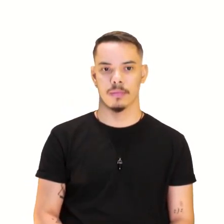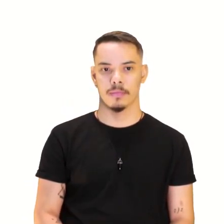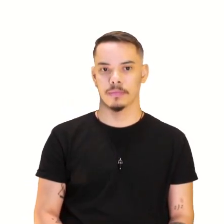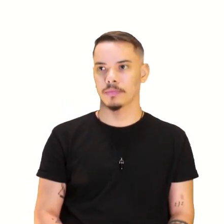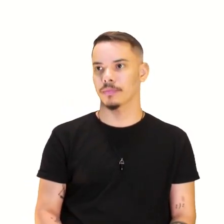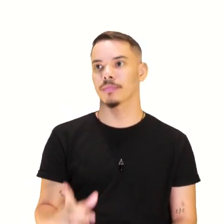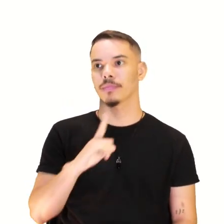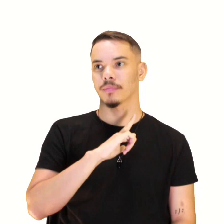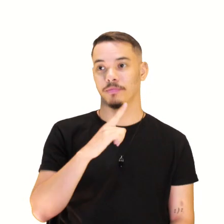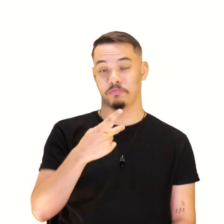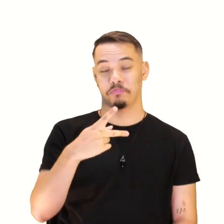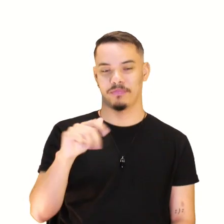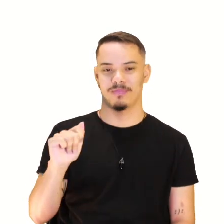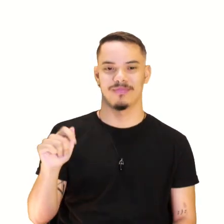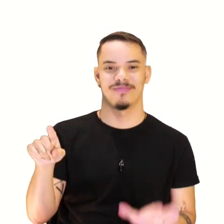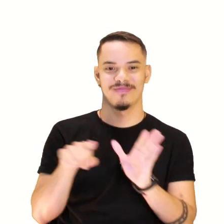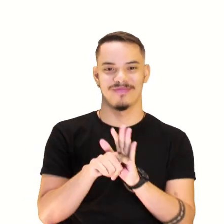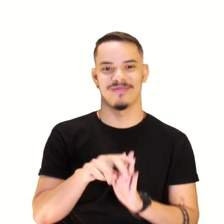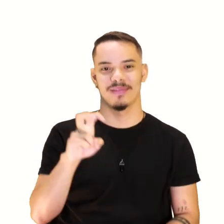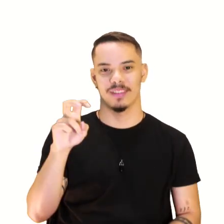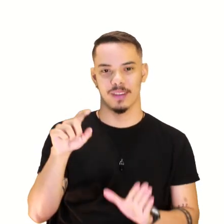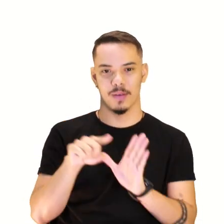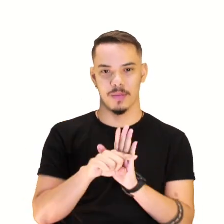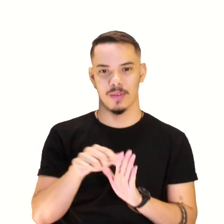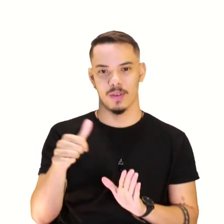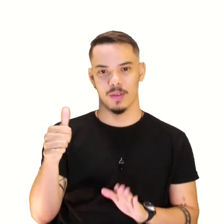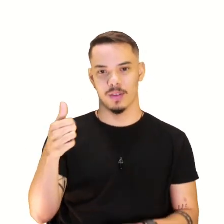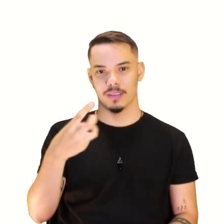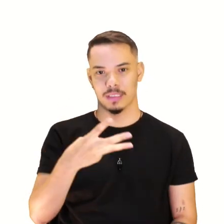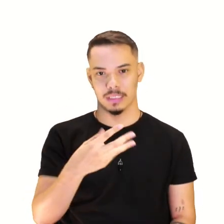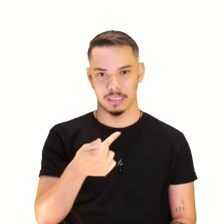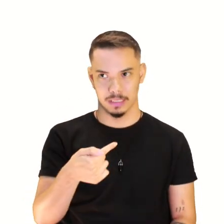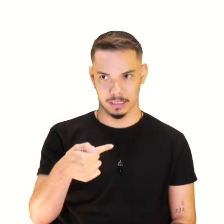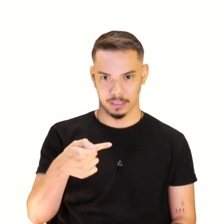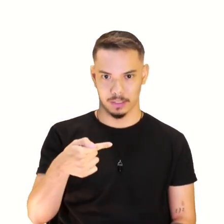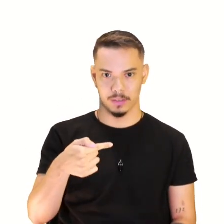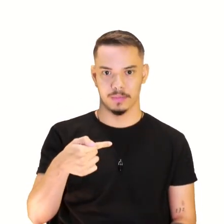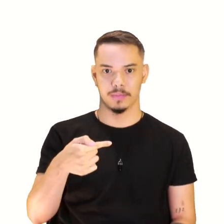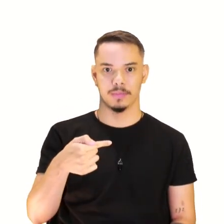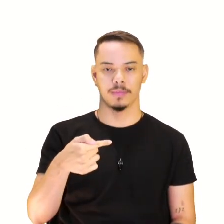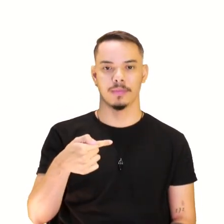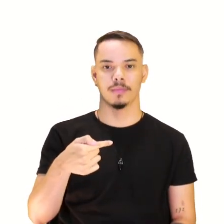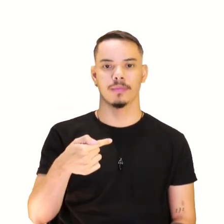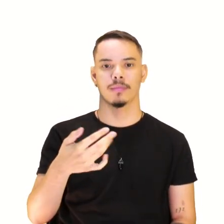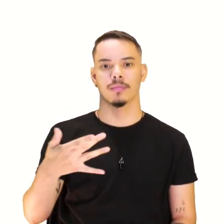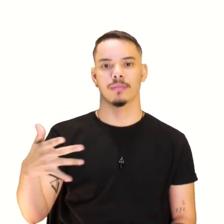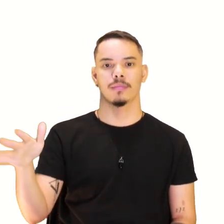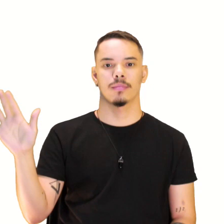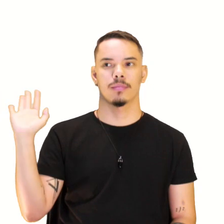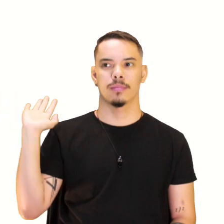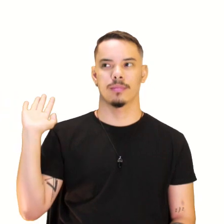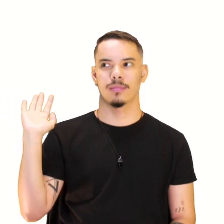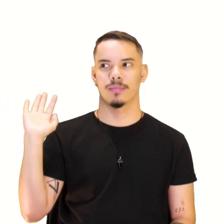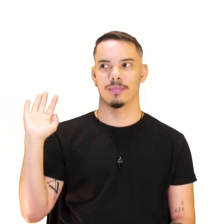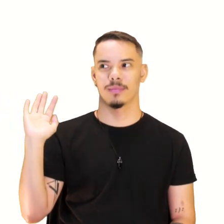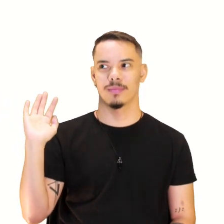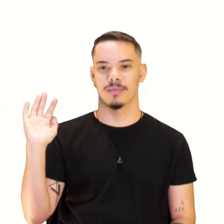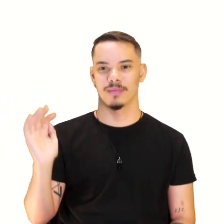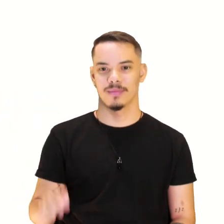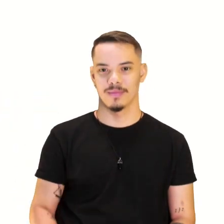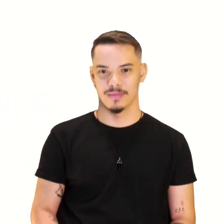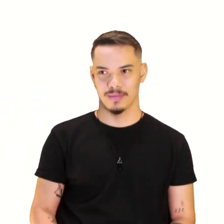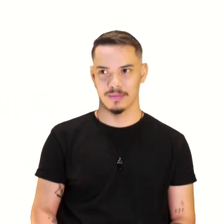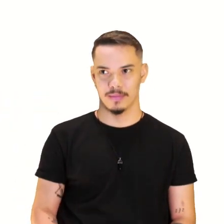Dada a PA, menos 5, menos 1, 3, 7 e o enésimo termo. Opa, é uma